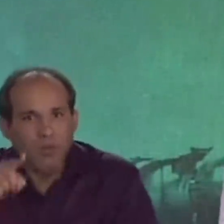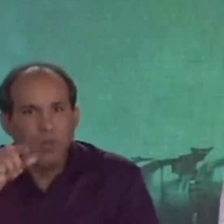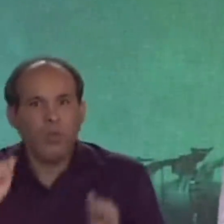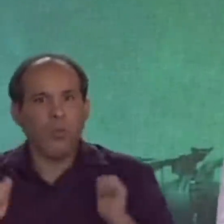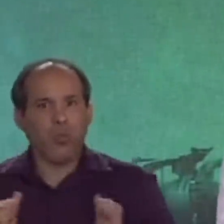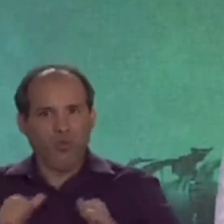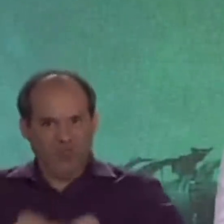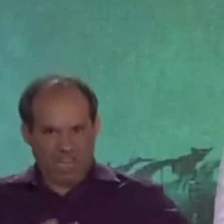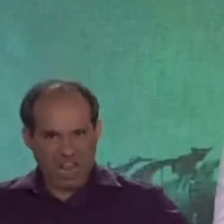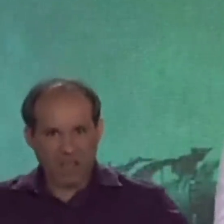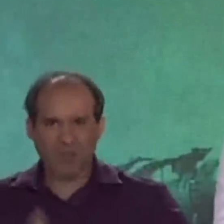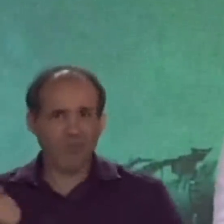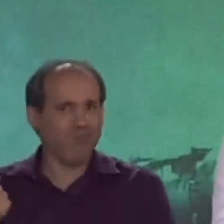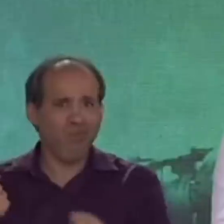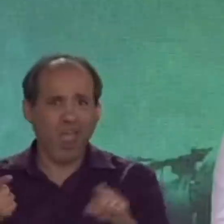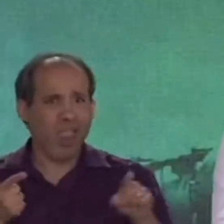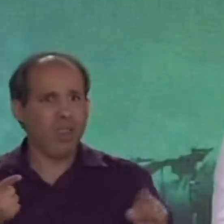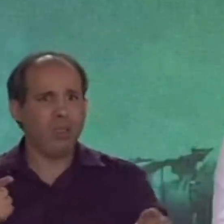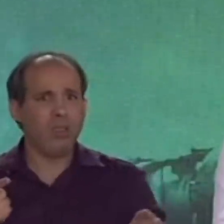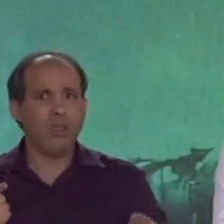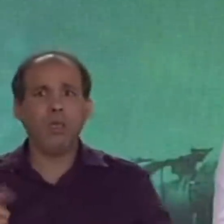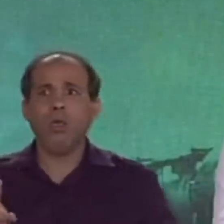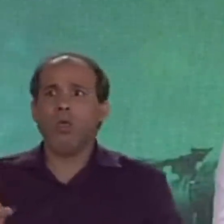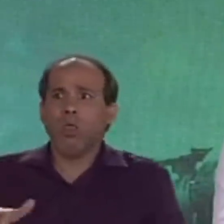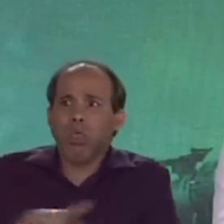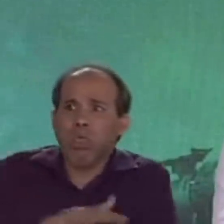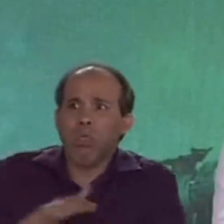casa, não se acovardaram.